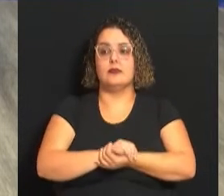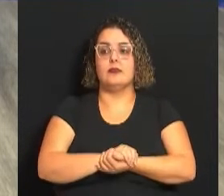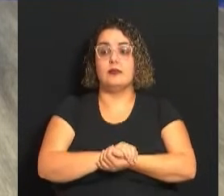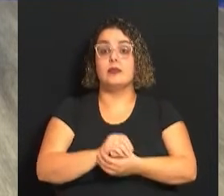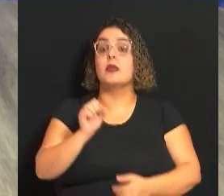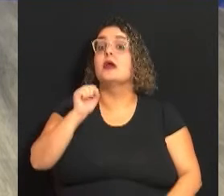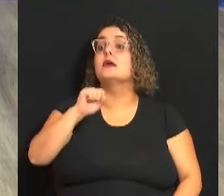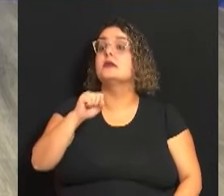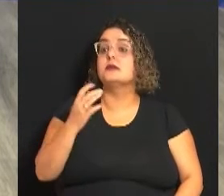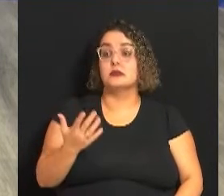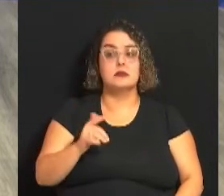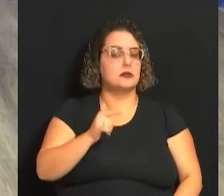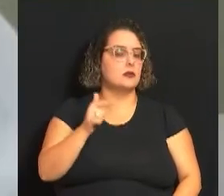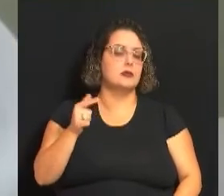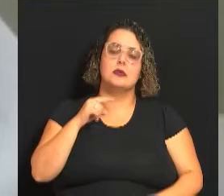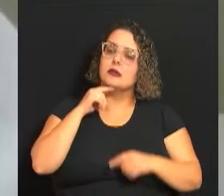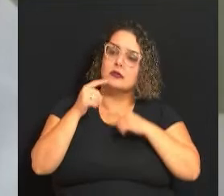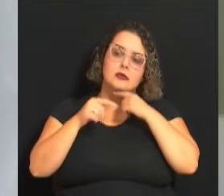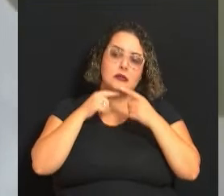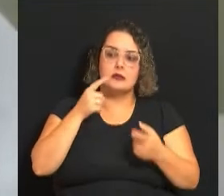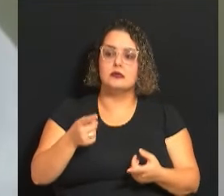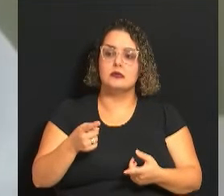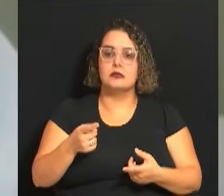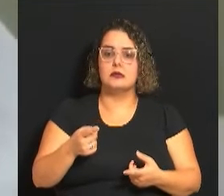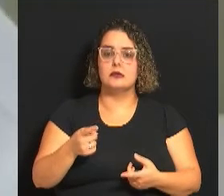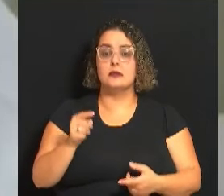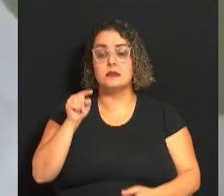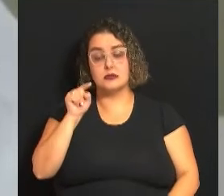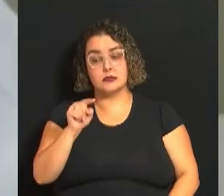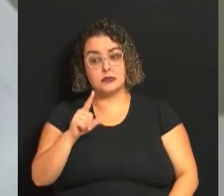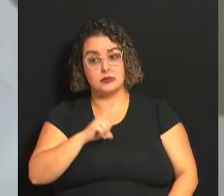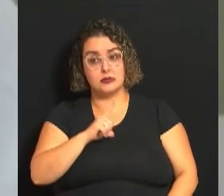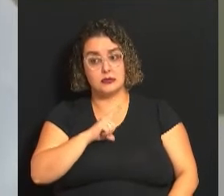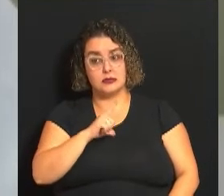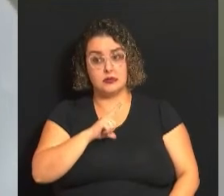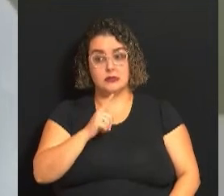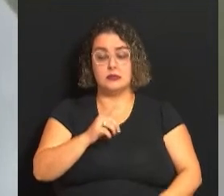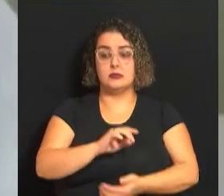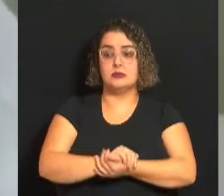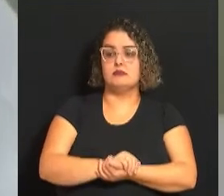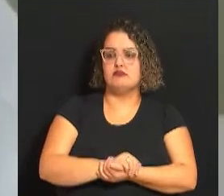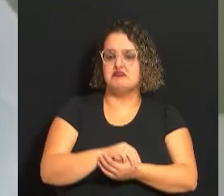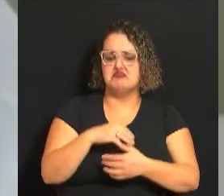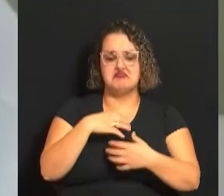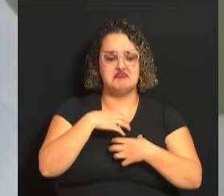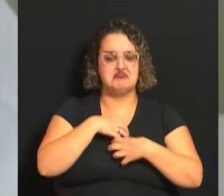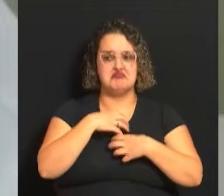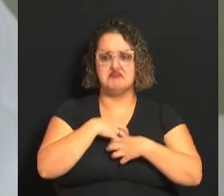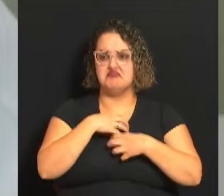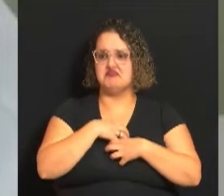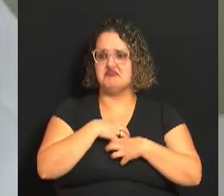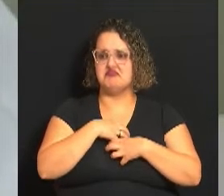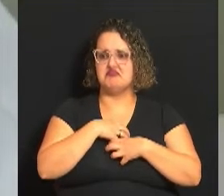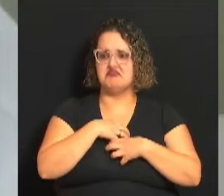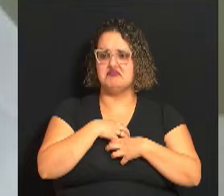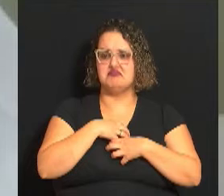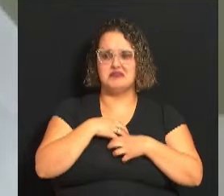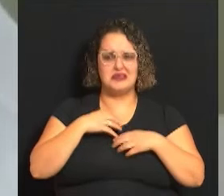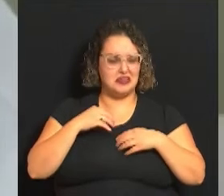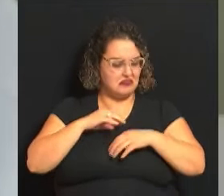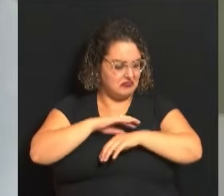Sim, não tenha dúvida. Então, se você tem alguma pinta no corpo que mudou de